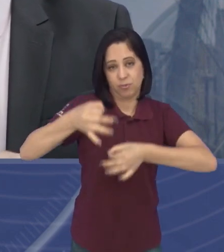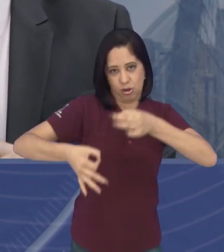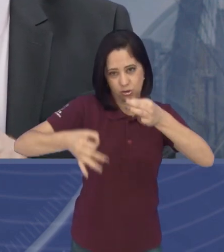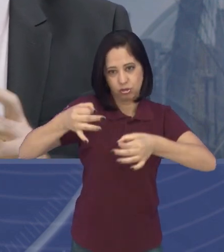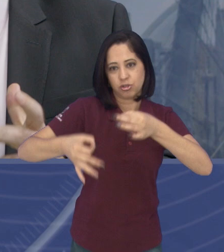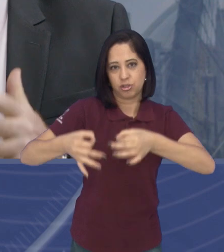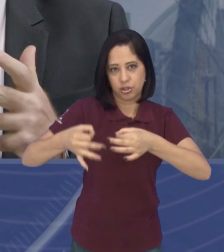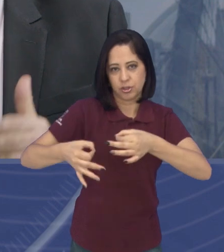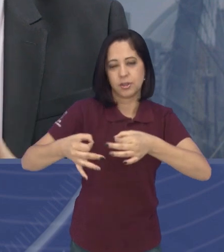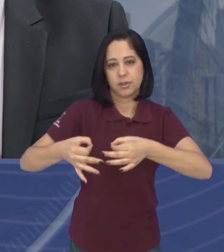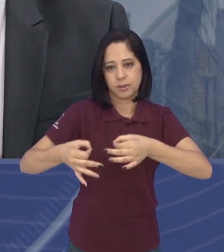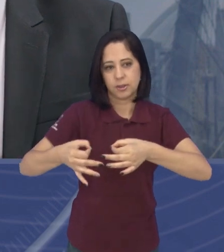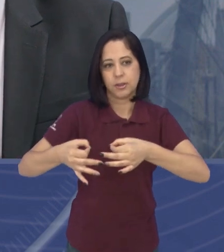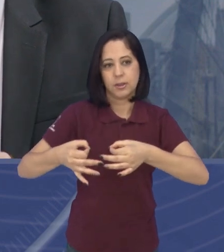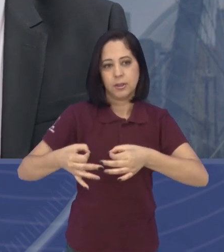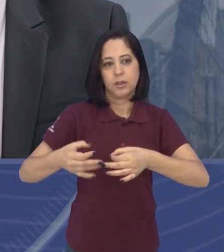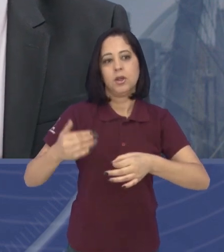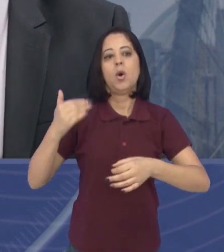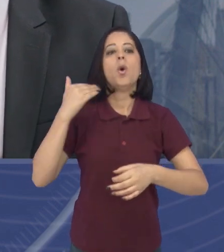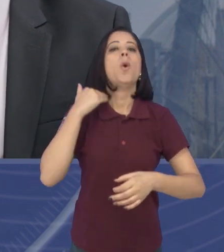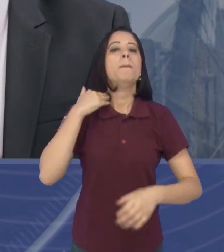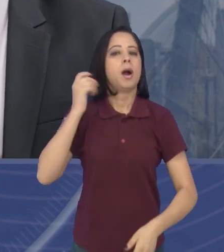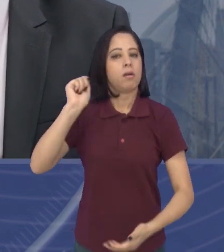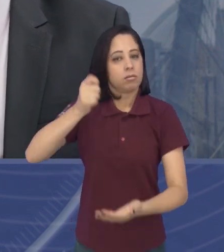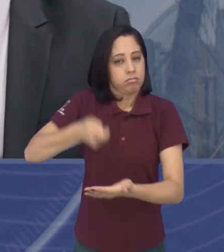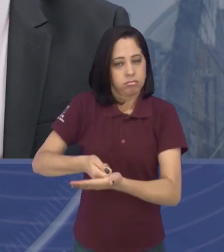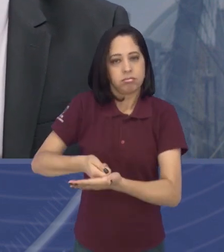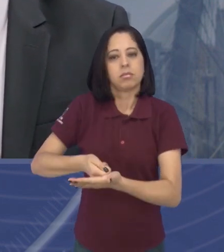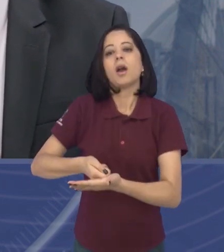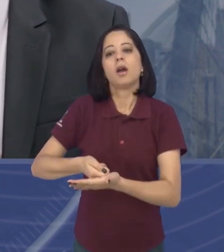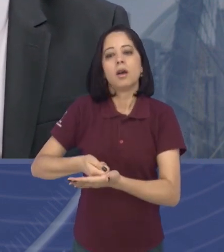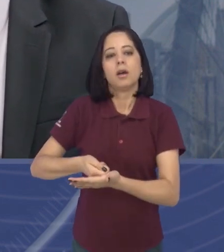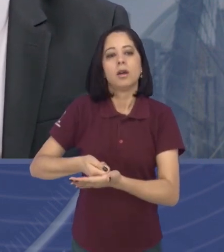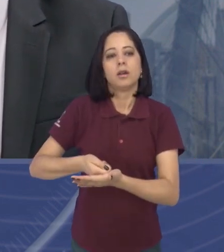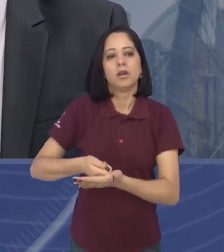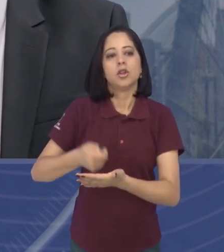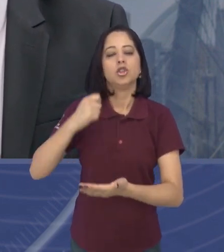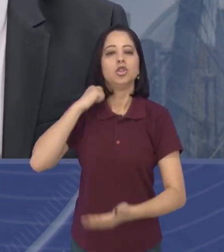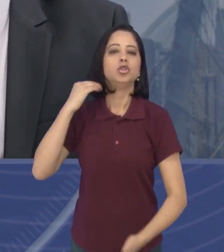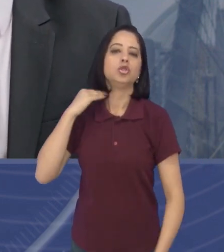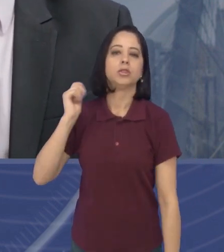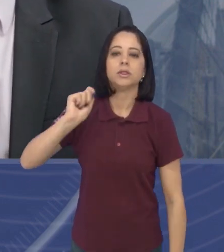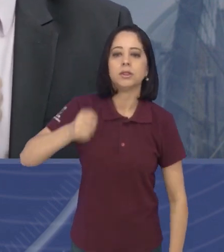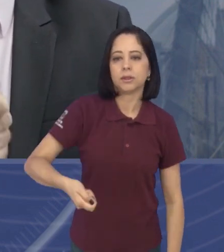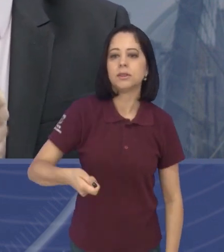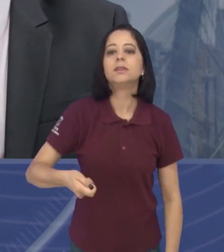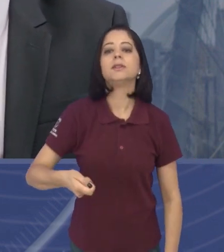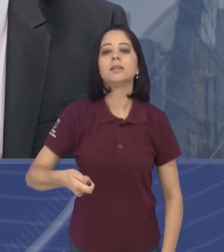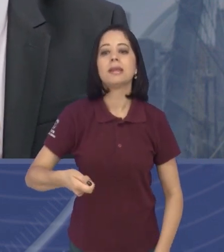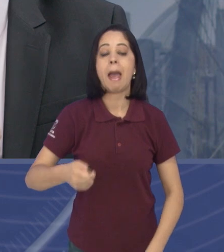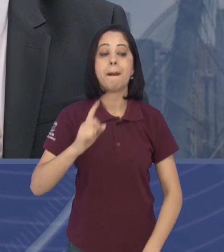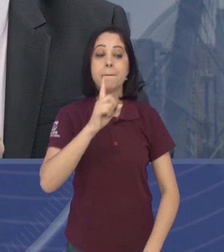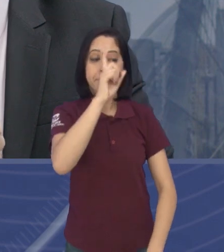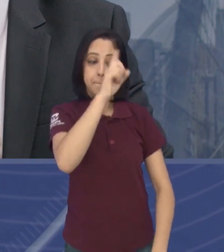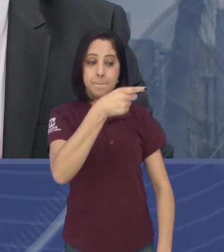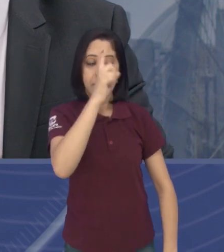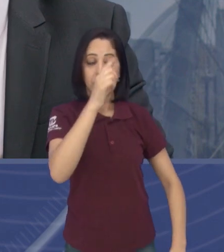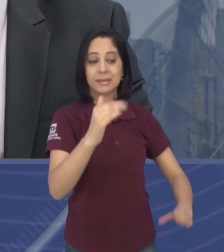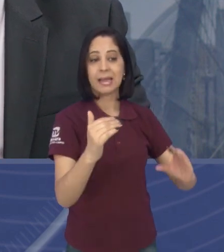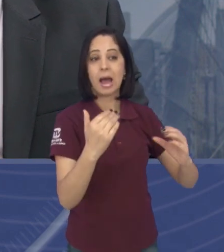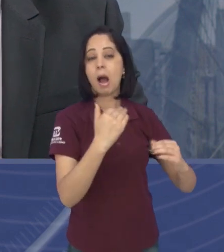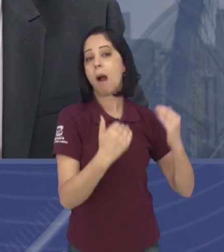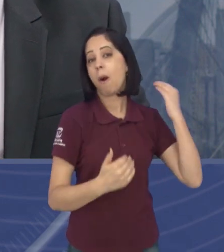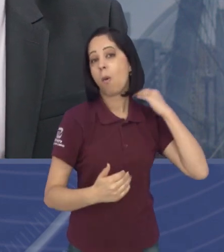o juiz, né, o Ministério da Justiça, a própria justiça, ela ordena que o banco faça o ressarcimento à